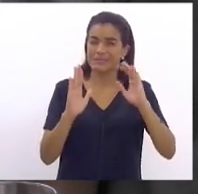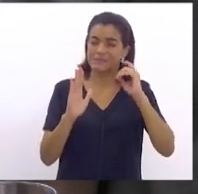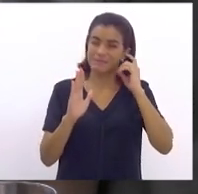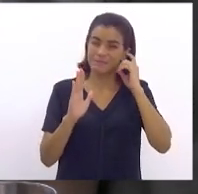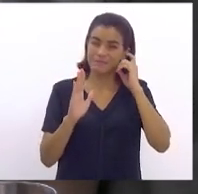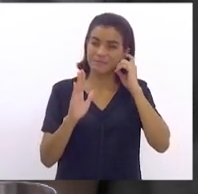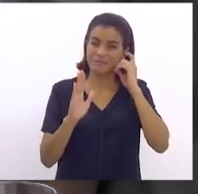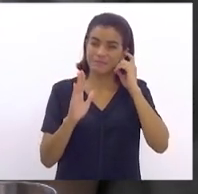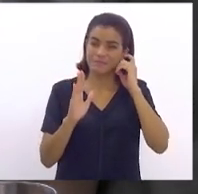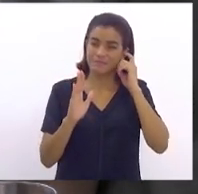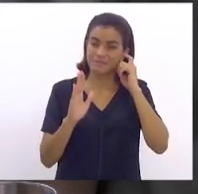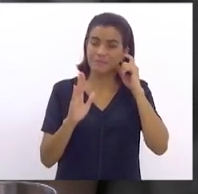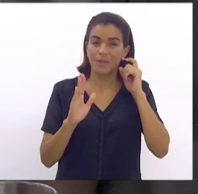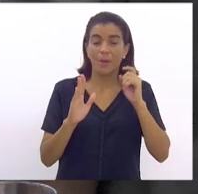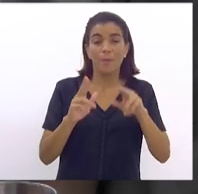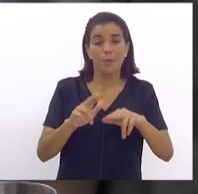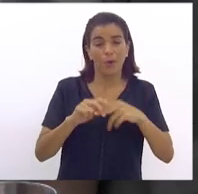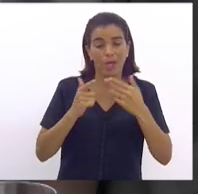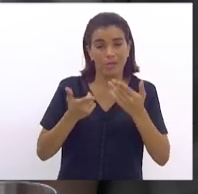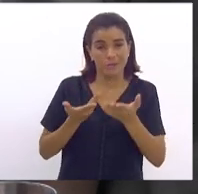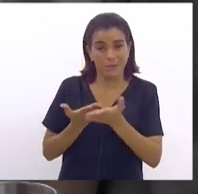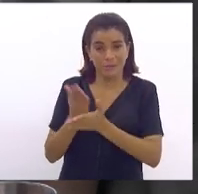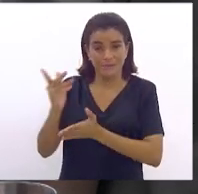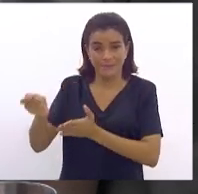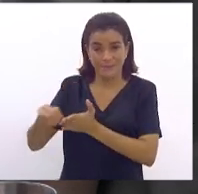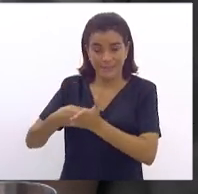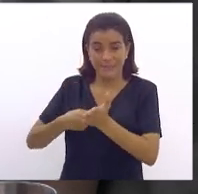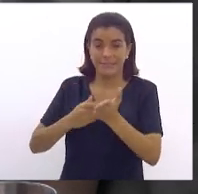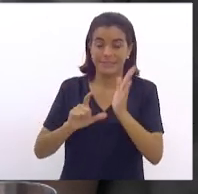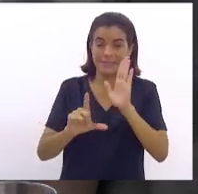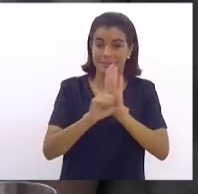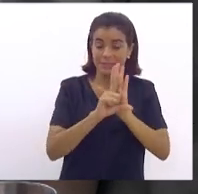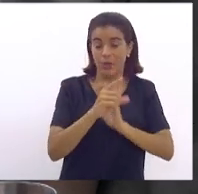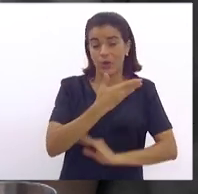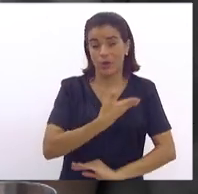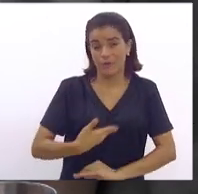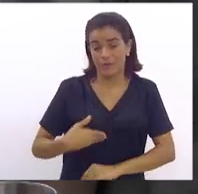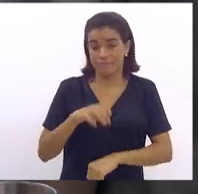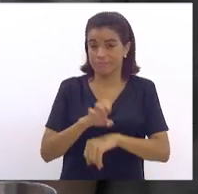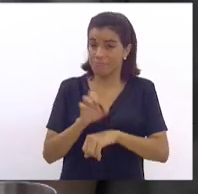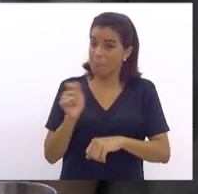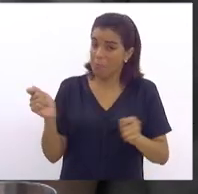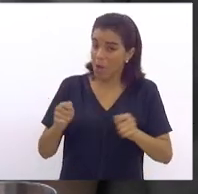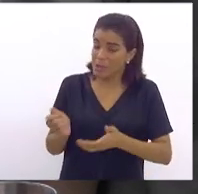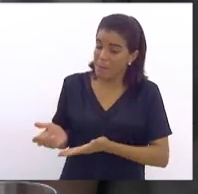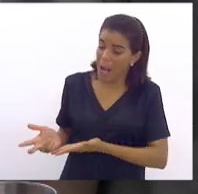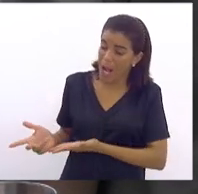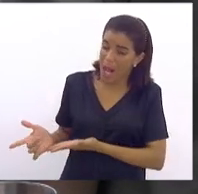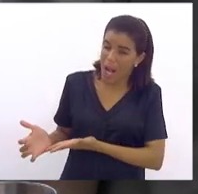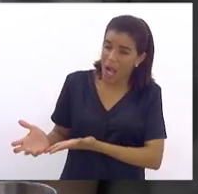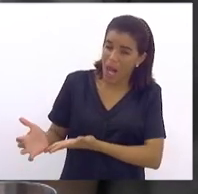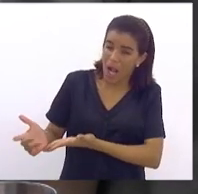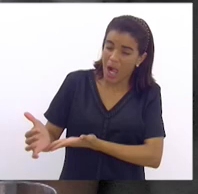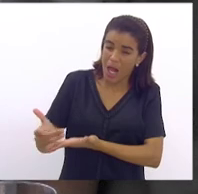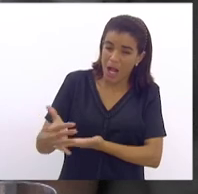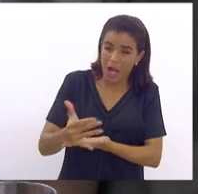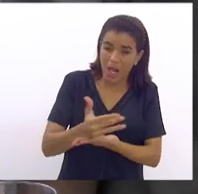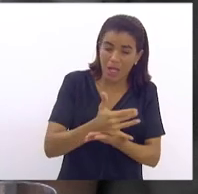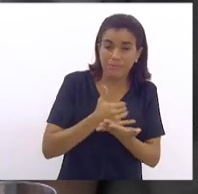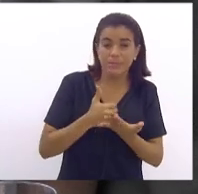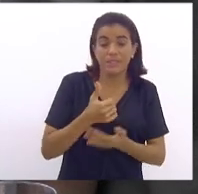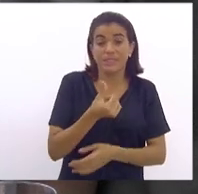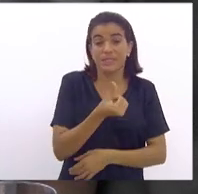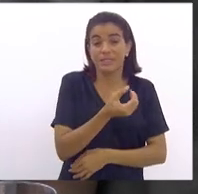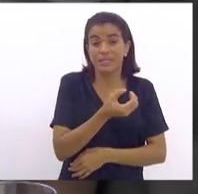a partir da sanção dessa lei, que o governo do Estado... Né, possa arrecadar como uns 600 milhões